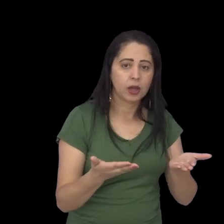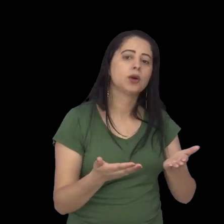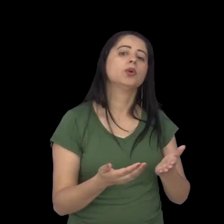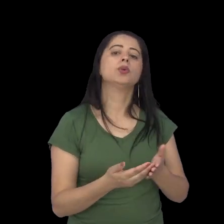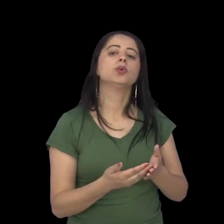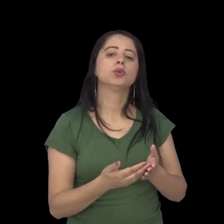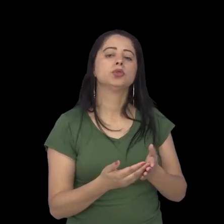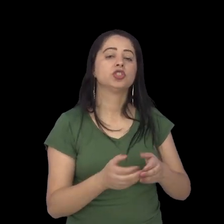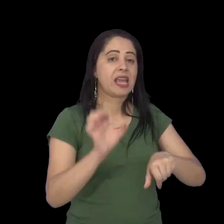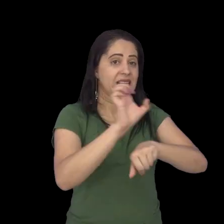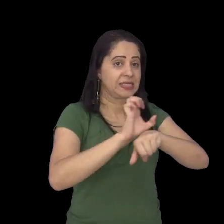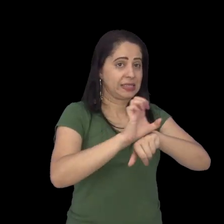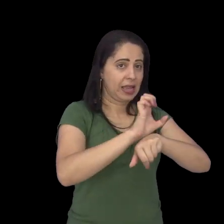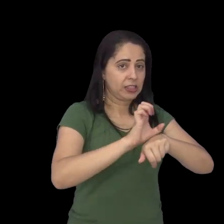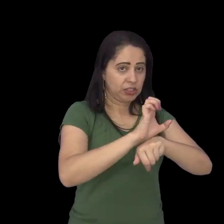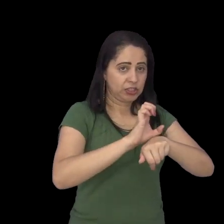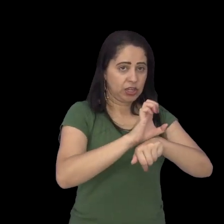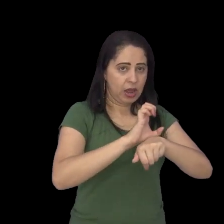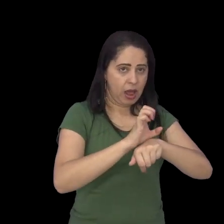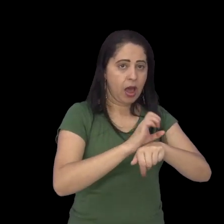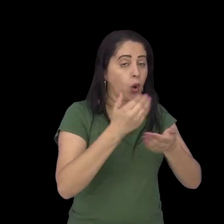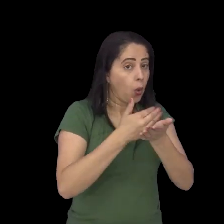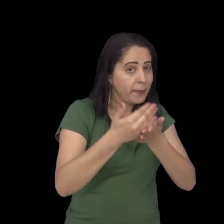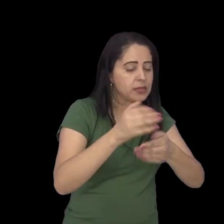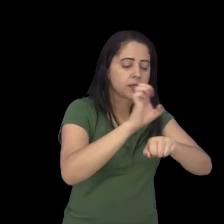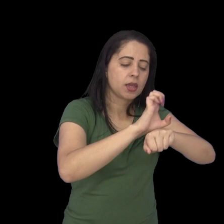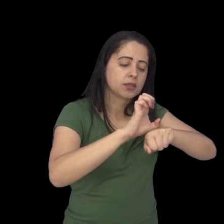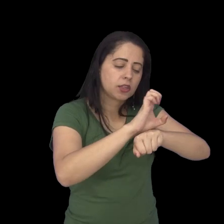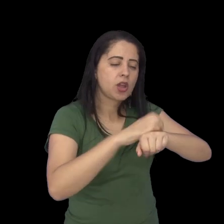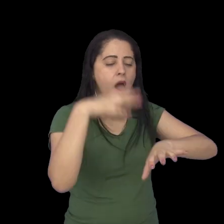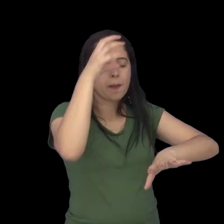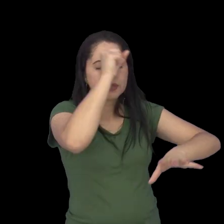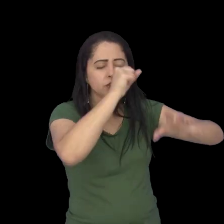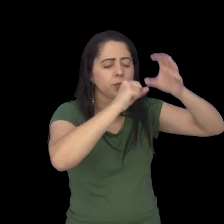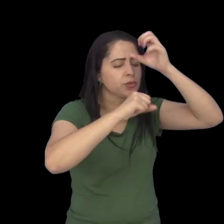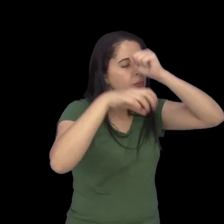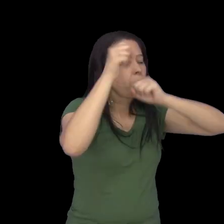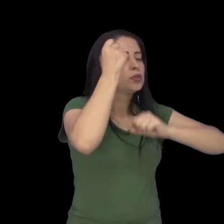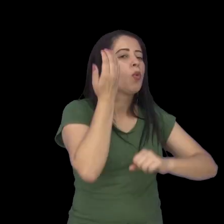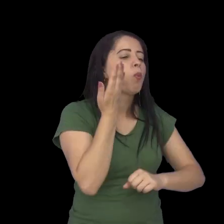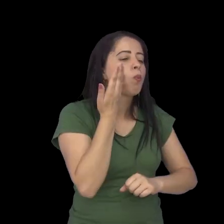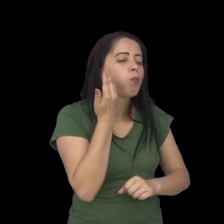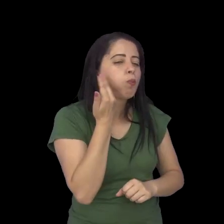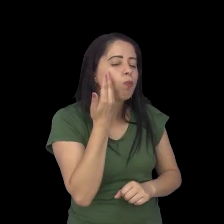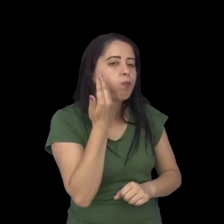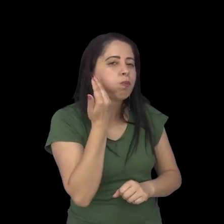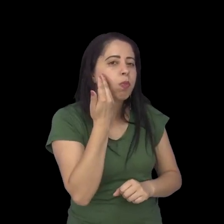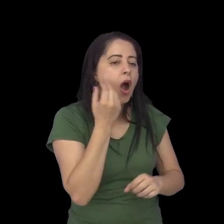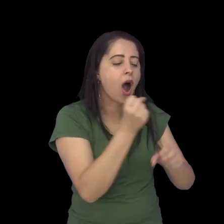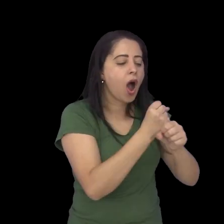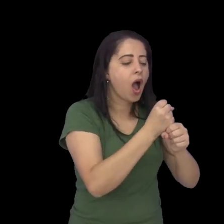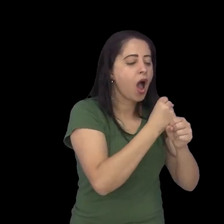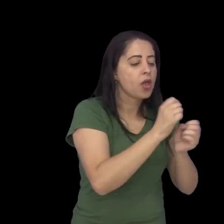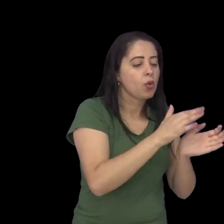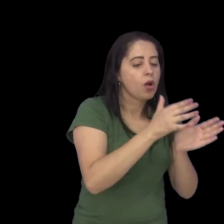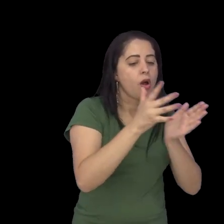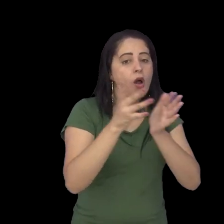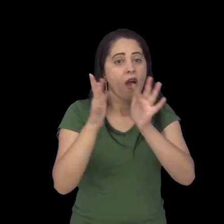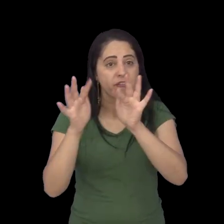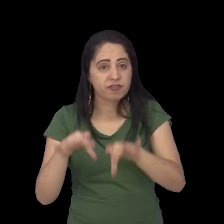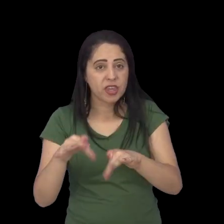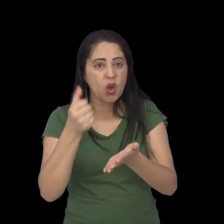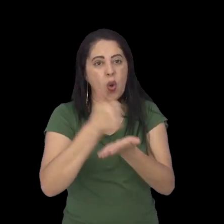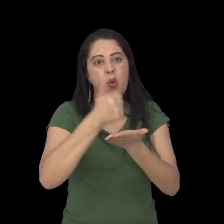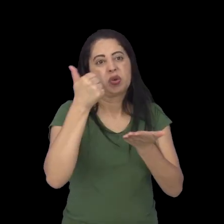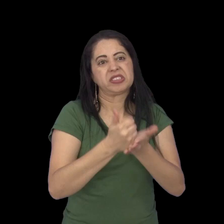trabalhando hoje. Eu fiquei lá como estagiária, aprendi bastante coisa lá. Aí, quando encerrou o ano, encerro o contrato